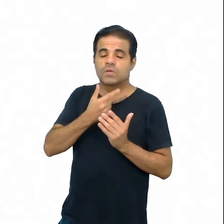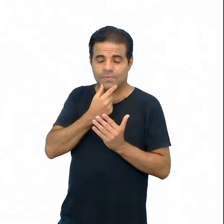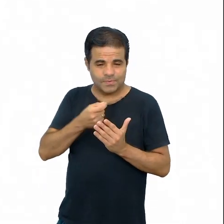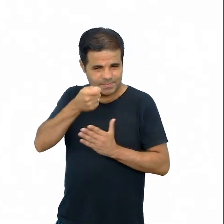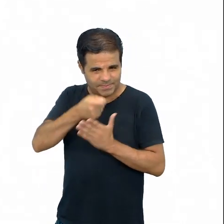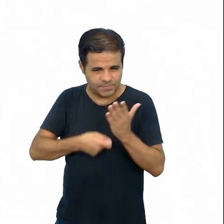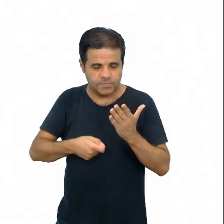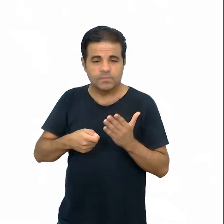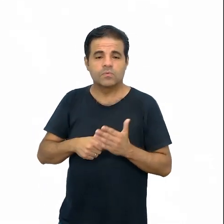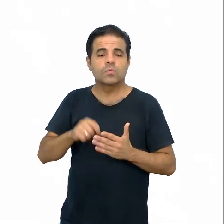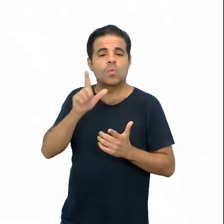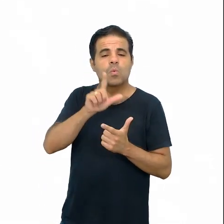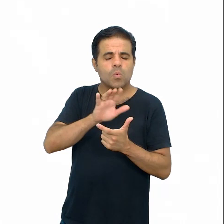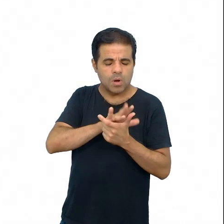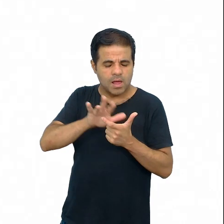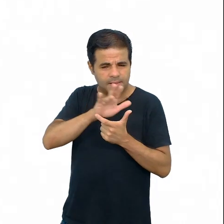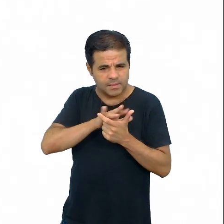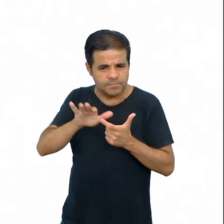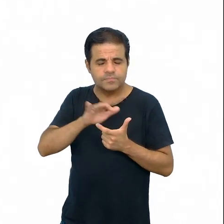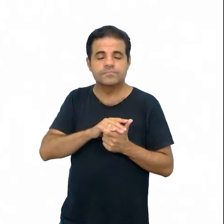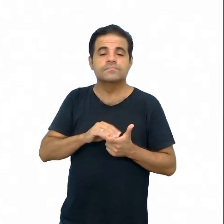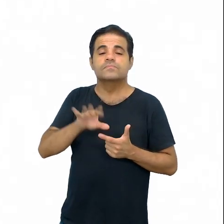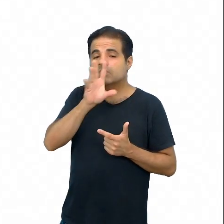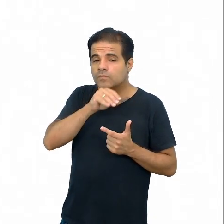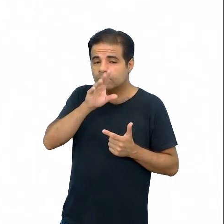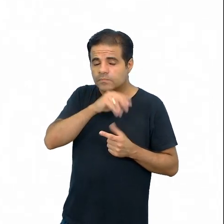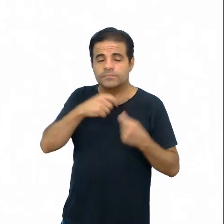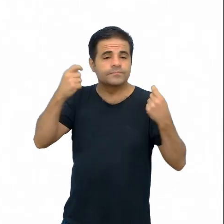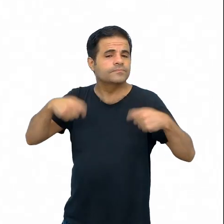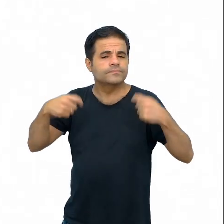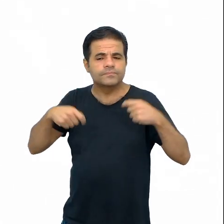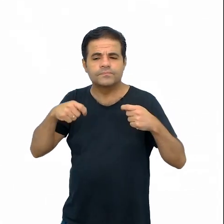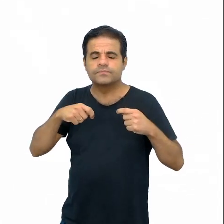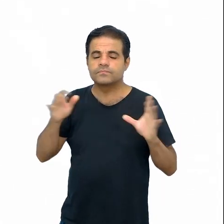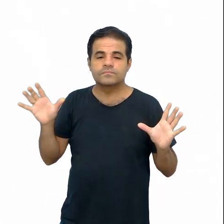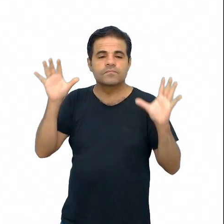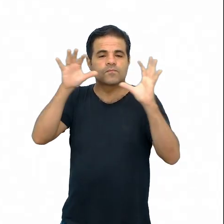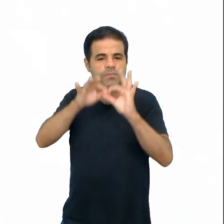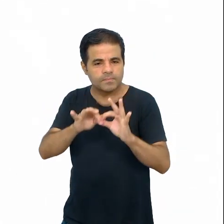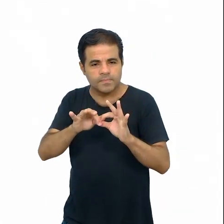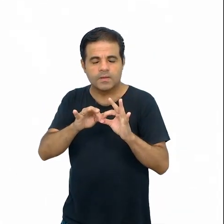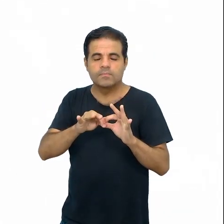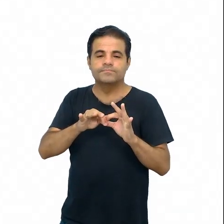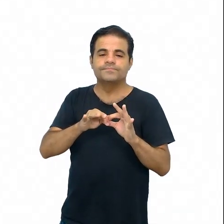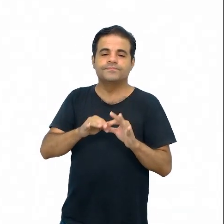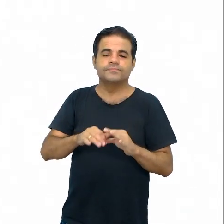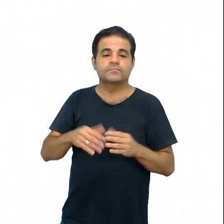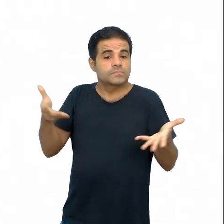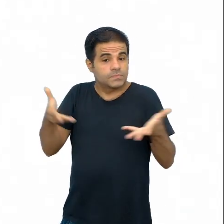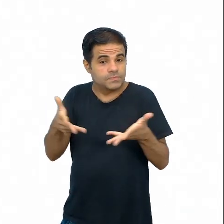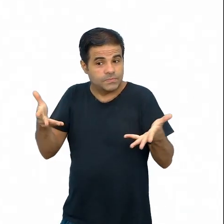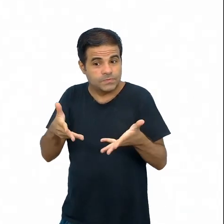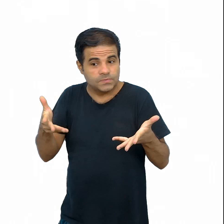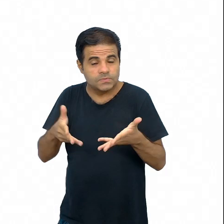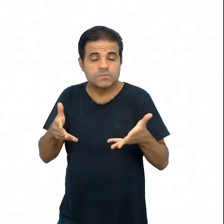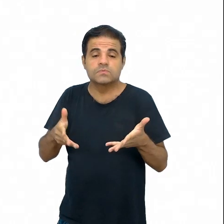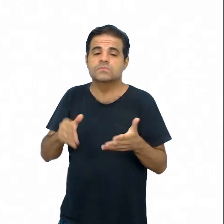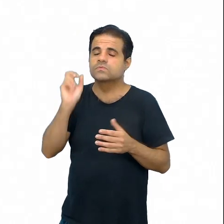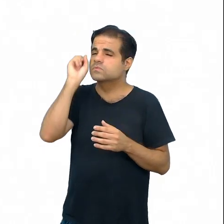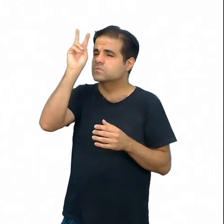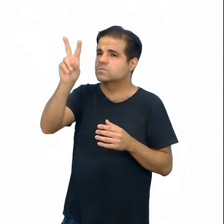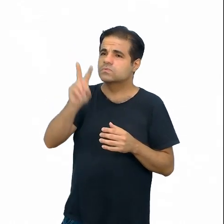autor, o letramento e a oralidade devem estar vinculados à contemporaneidade, né?